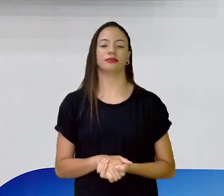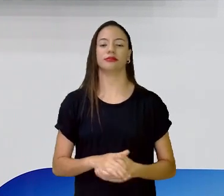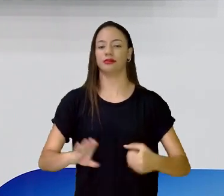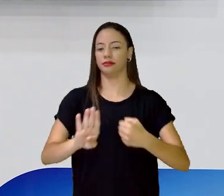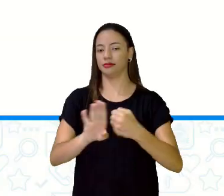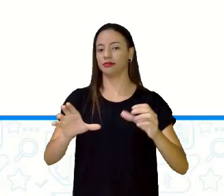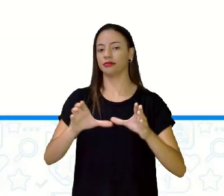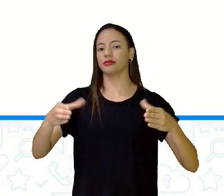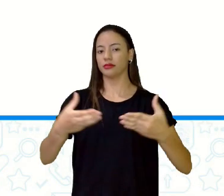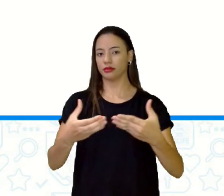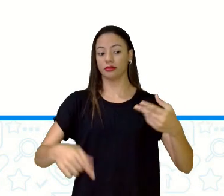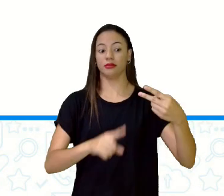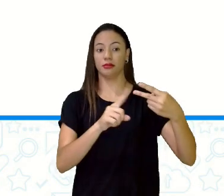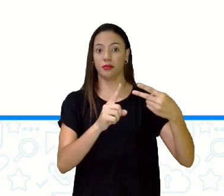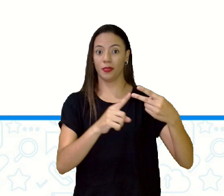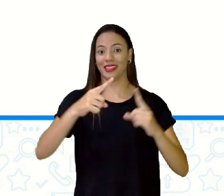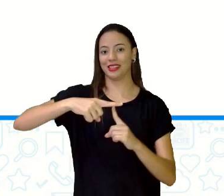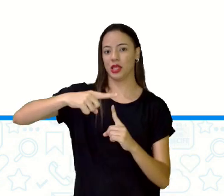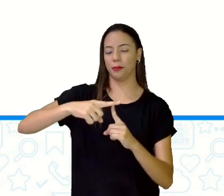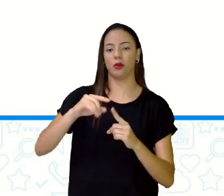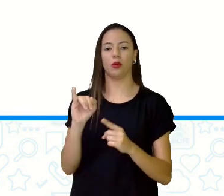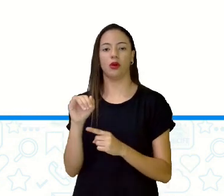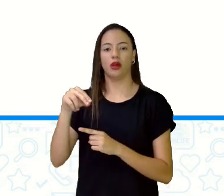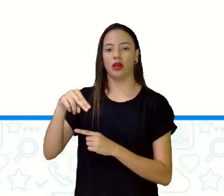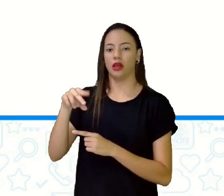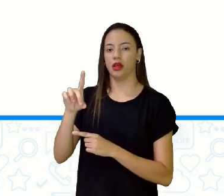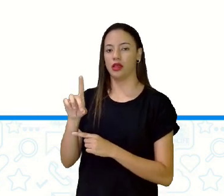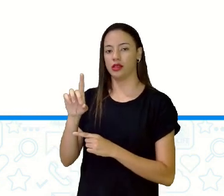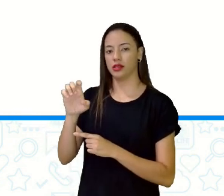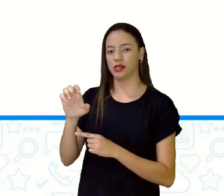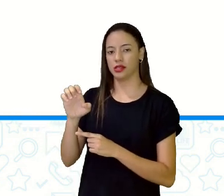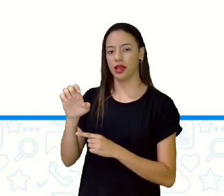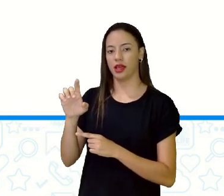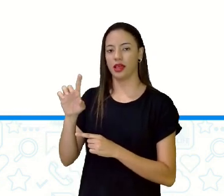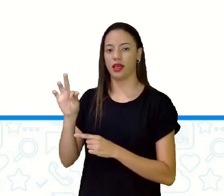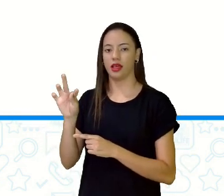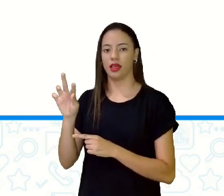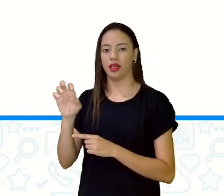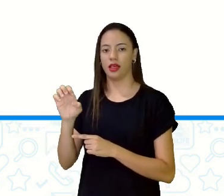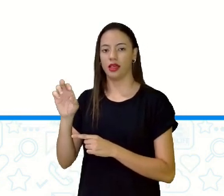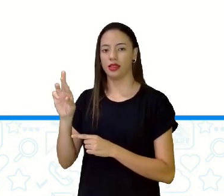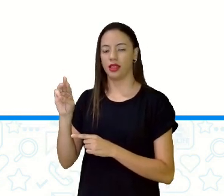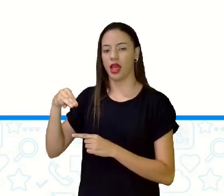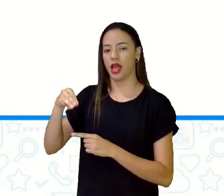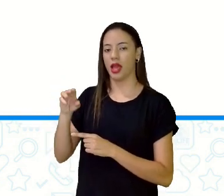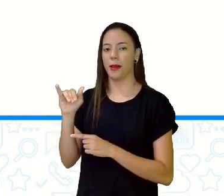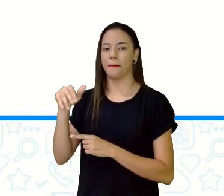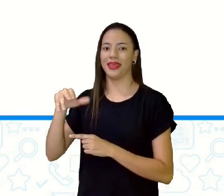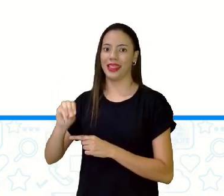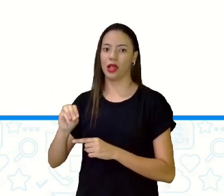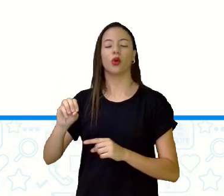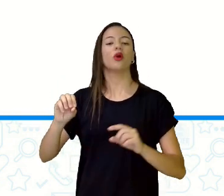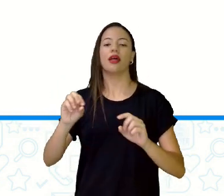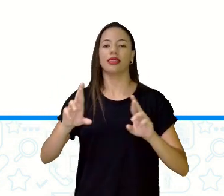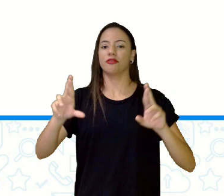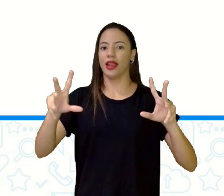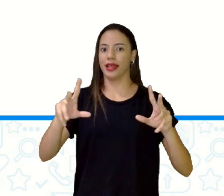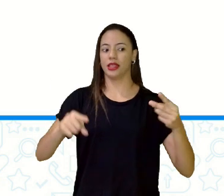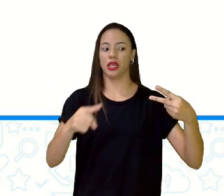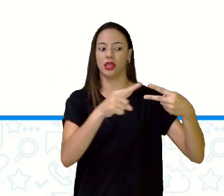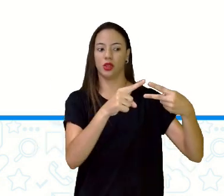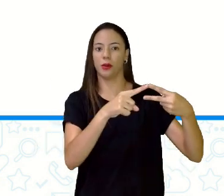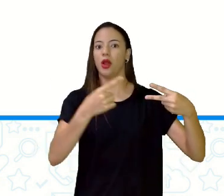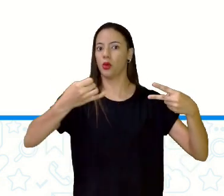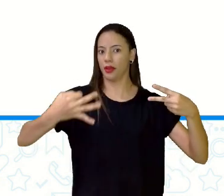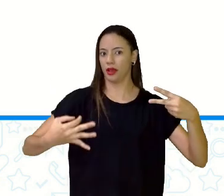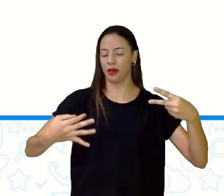substantivo coletivo indeterminado é diferente desse que eu acabei de falar. O específico, ele diz exatamente do que